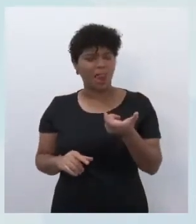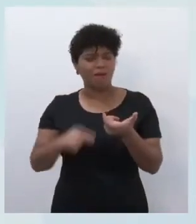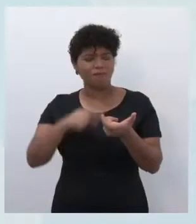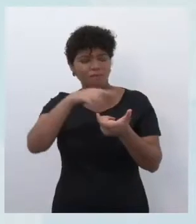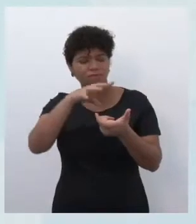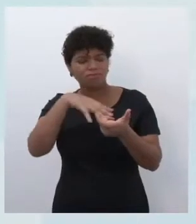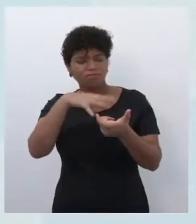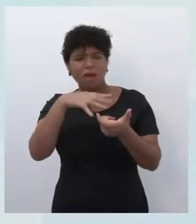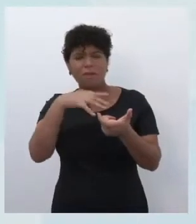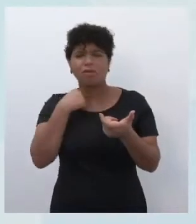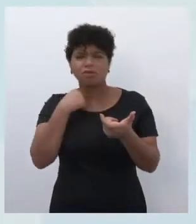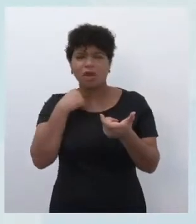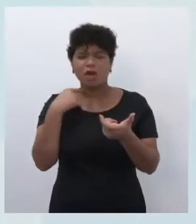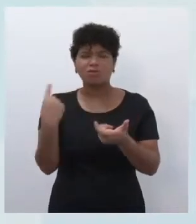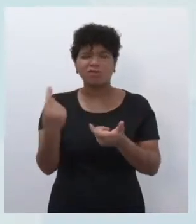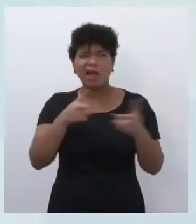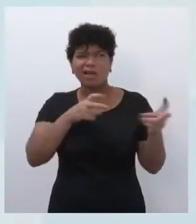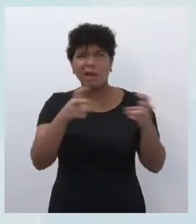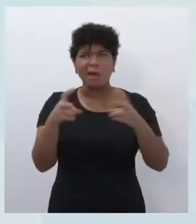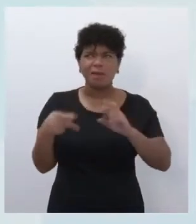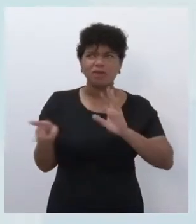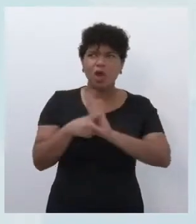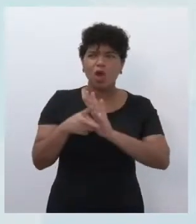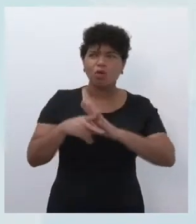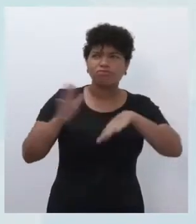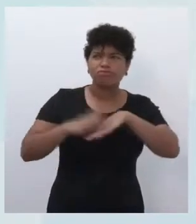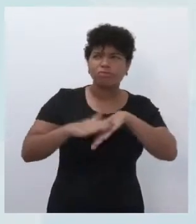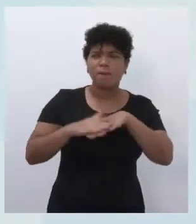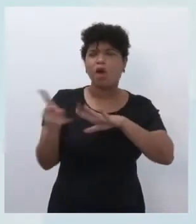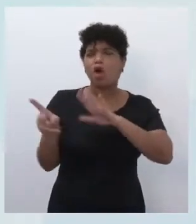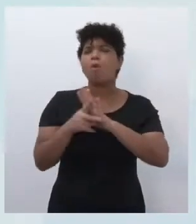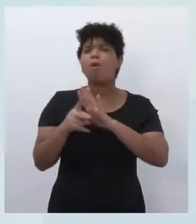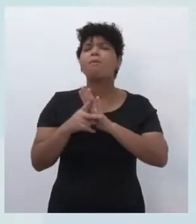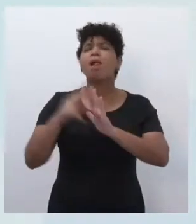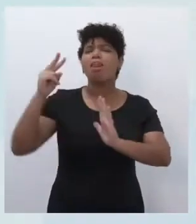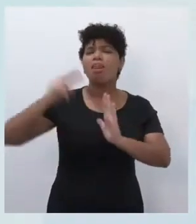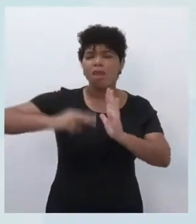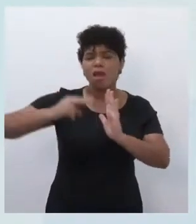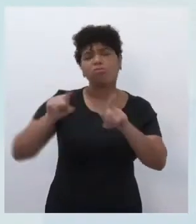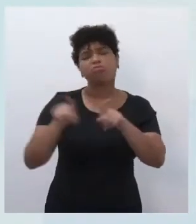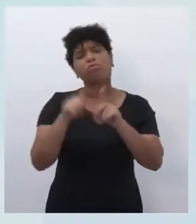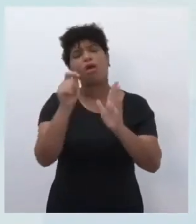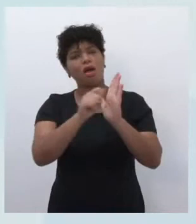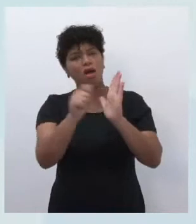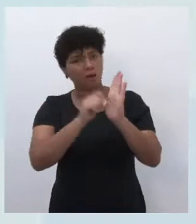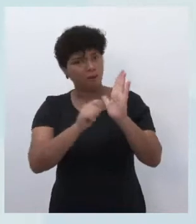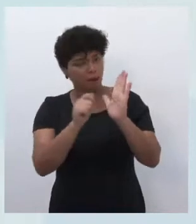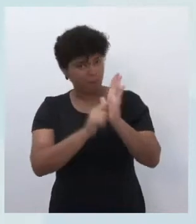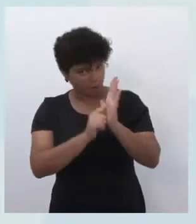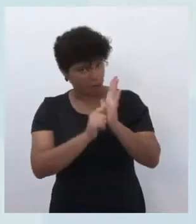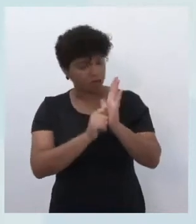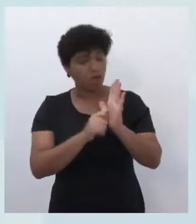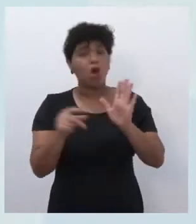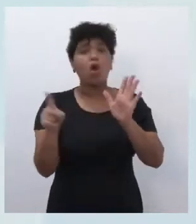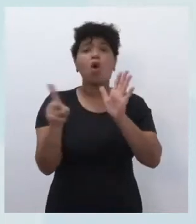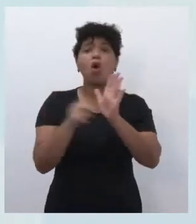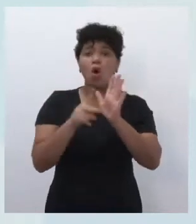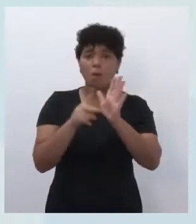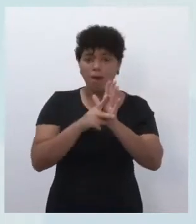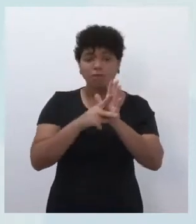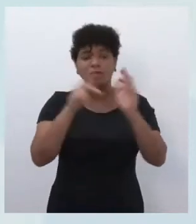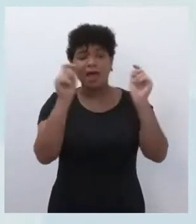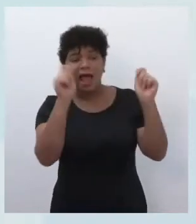dos estudantes nas práticas sociais mediadas pela leitura e a escrita, e os